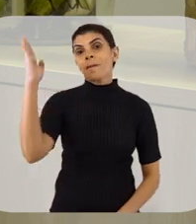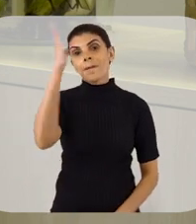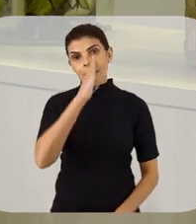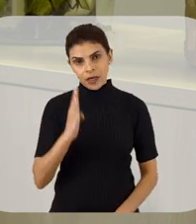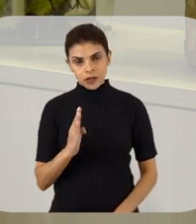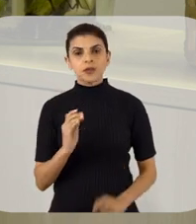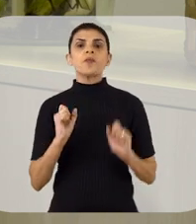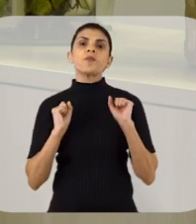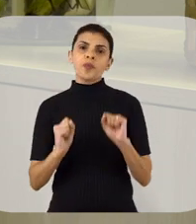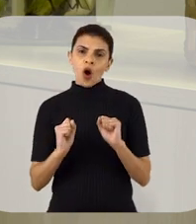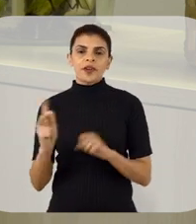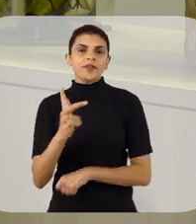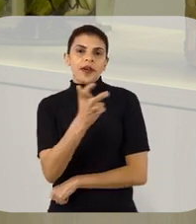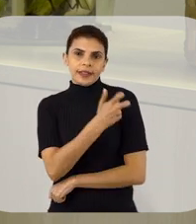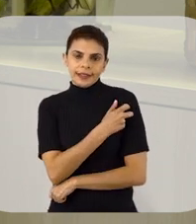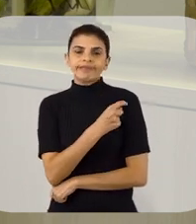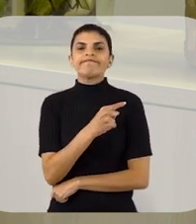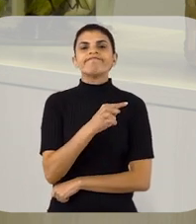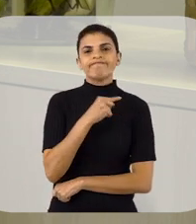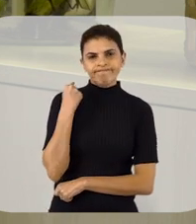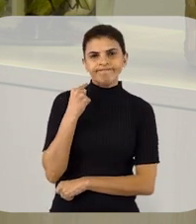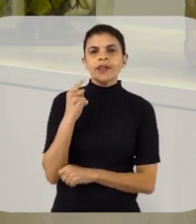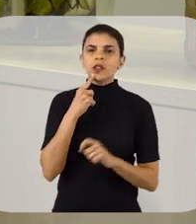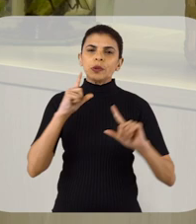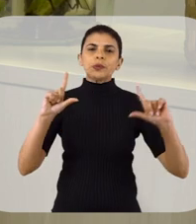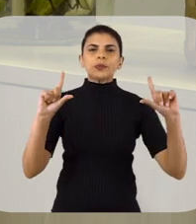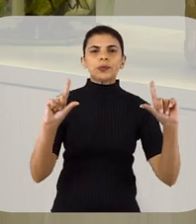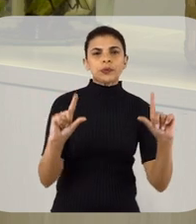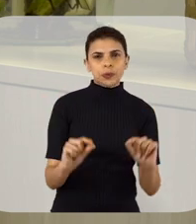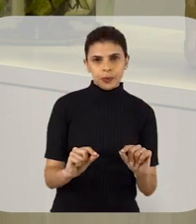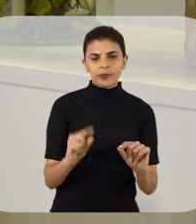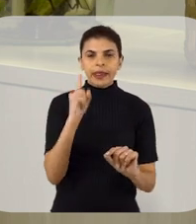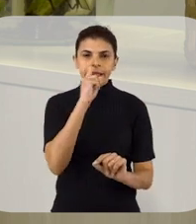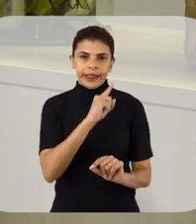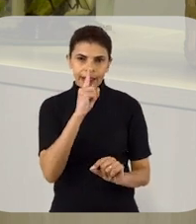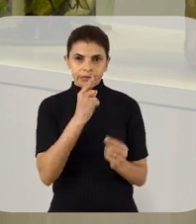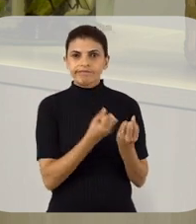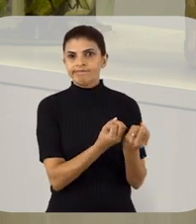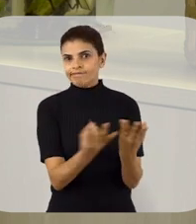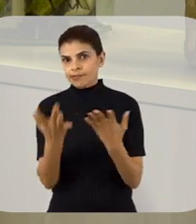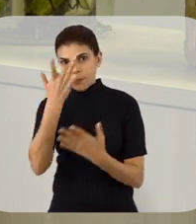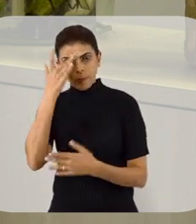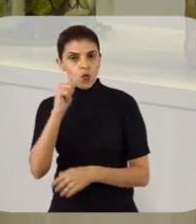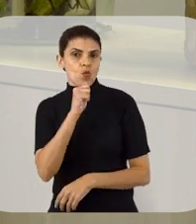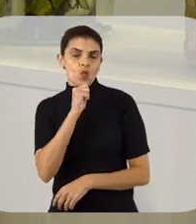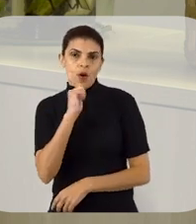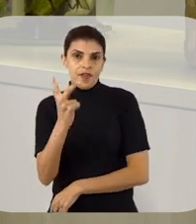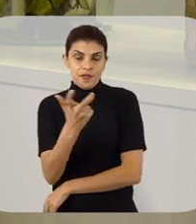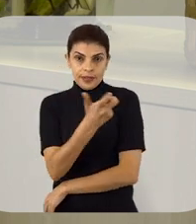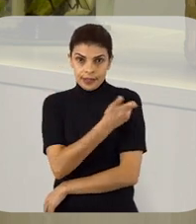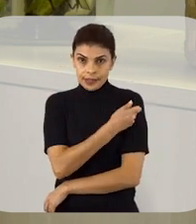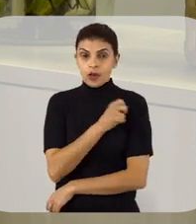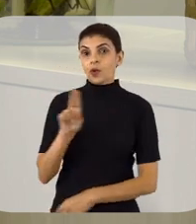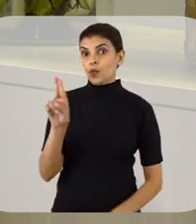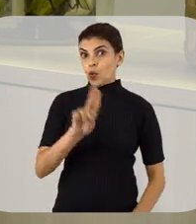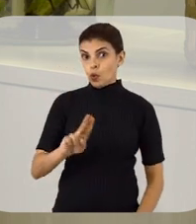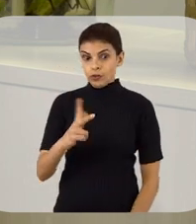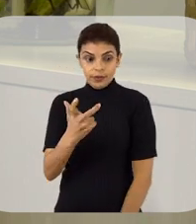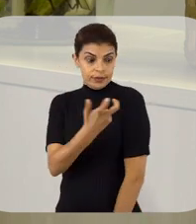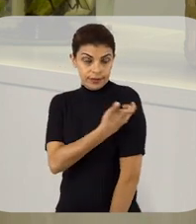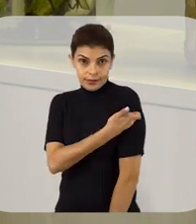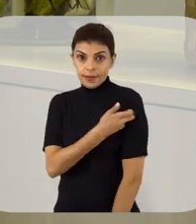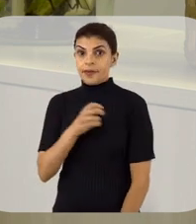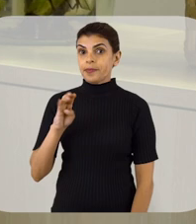em que as coberturas vacinais estão realmente bastante baixas. Outra coisa importante, para fazer uso da